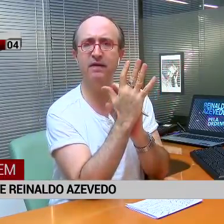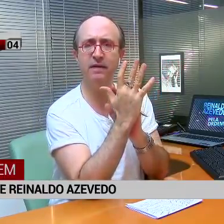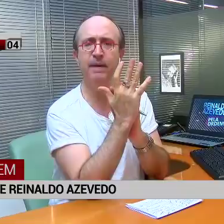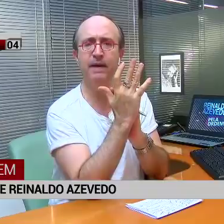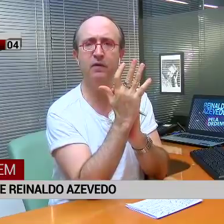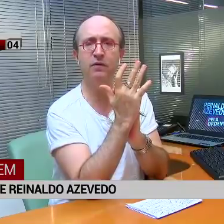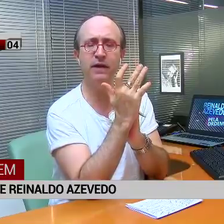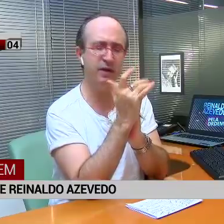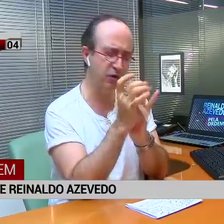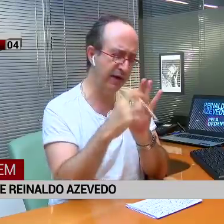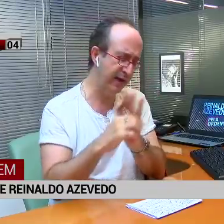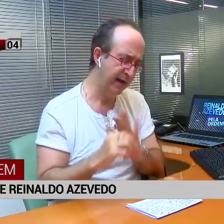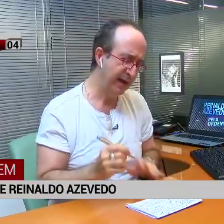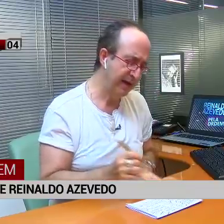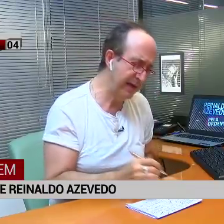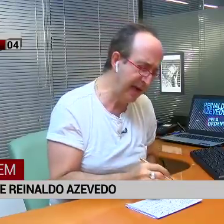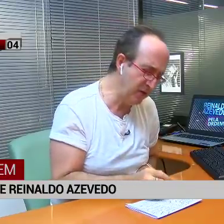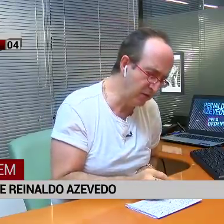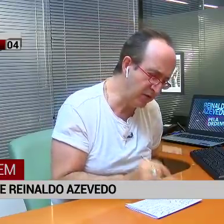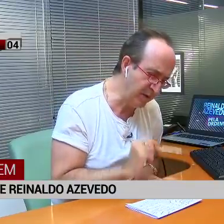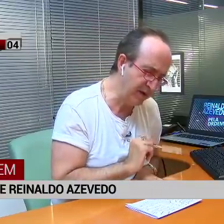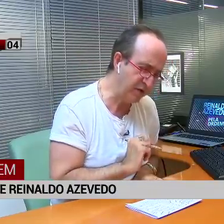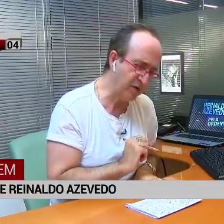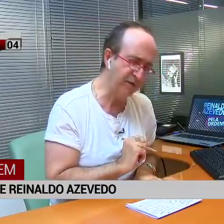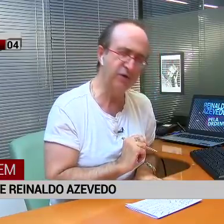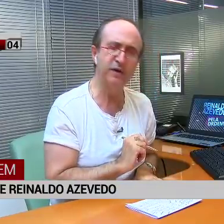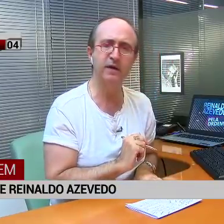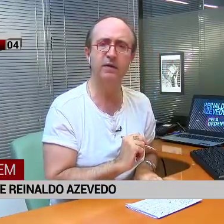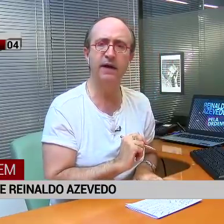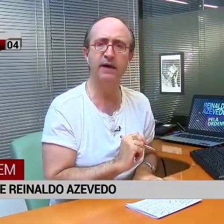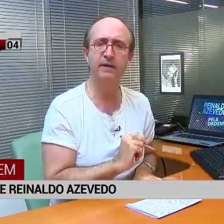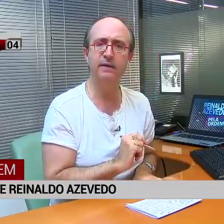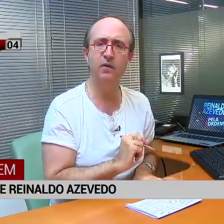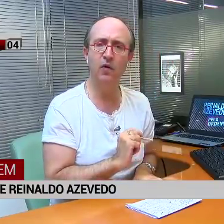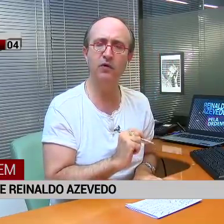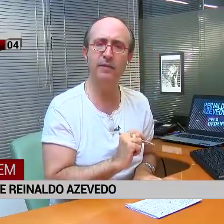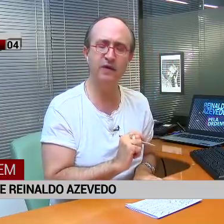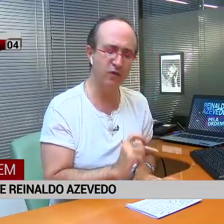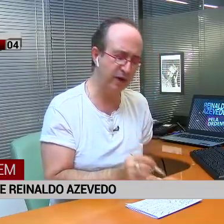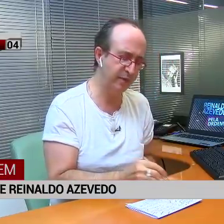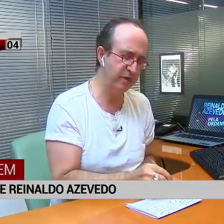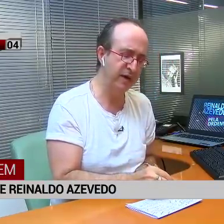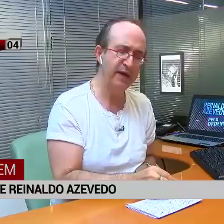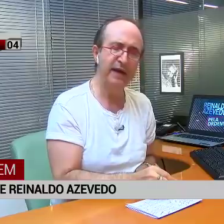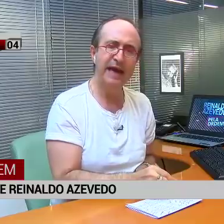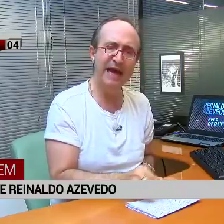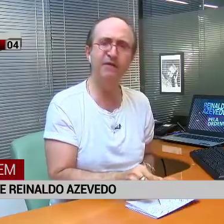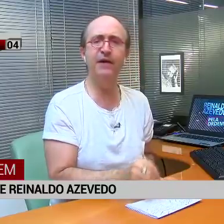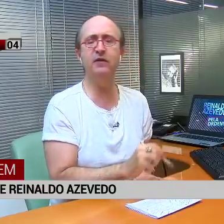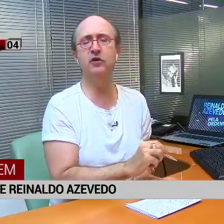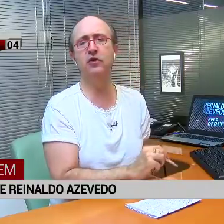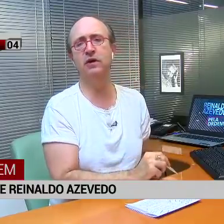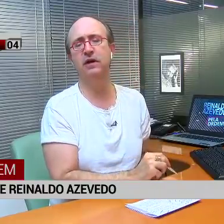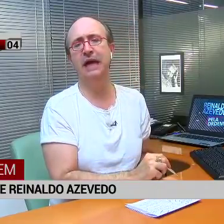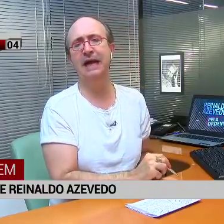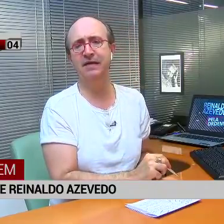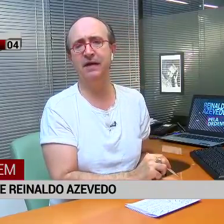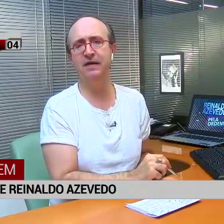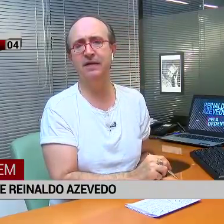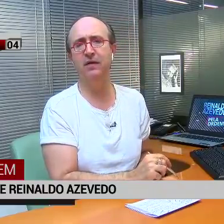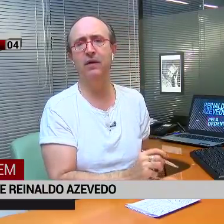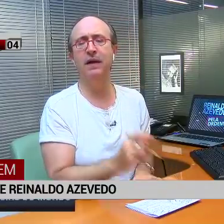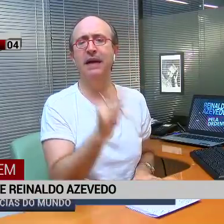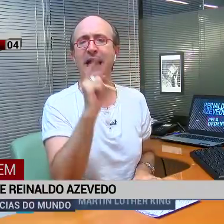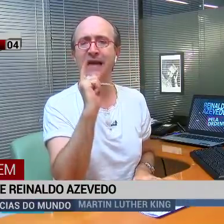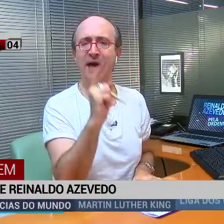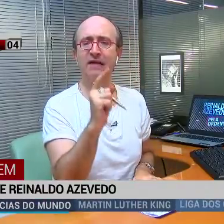julgado de sentença penal condenatória. Nenhum dos ministros que votou até agora contra o habeas corpus enfrentou